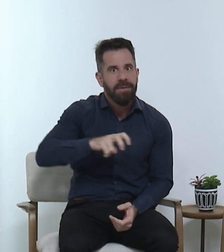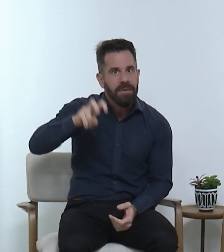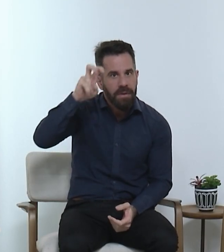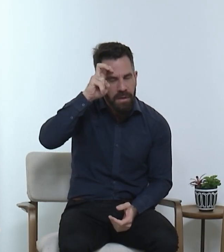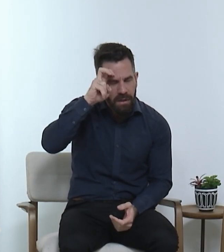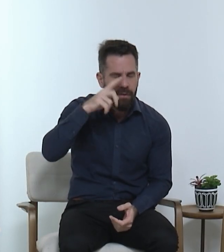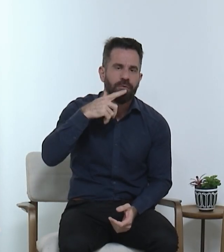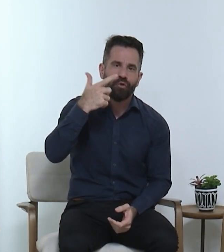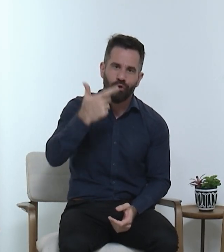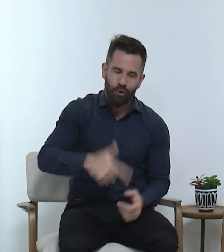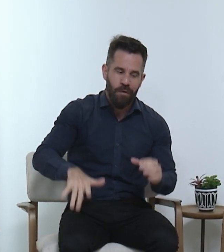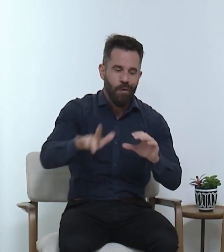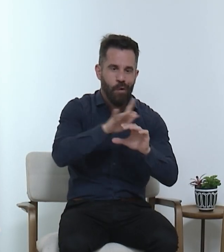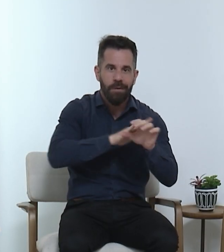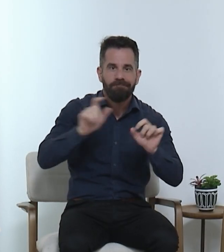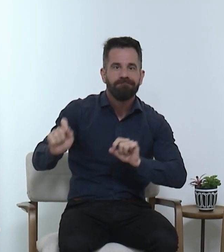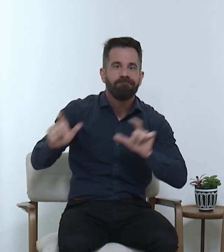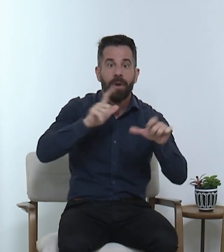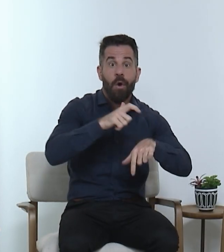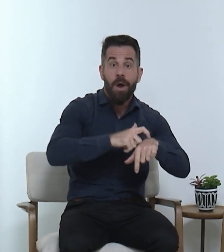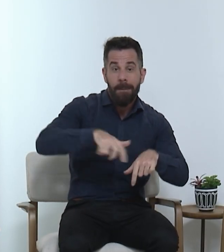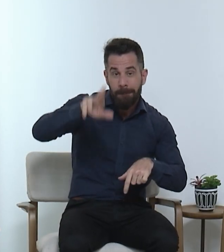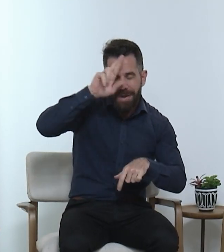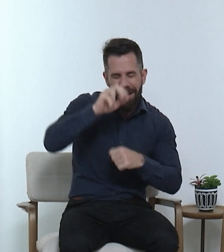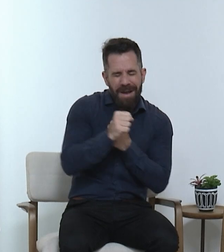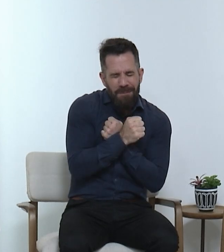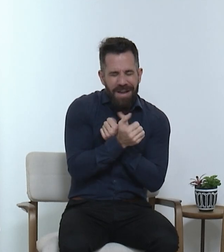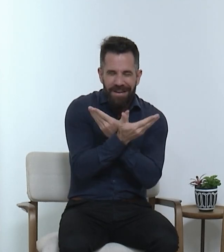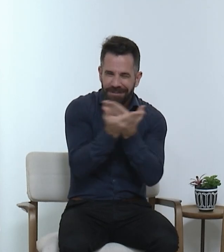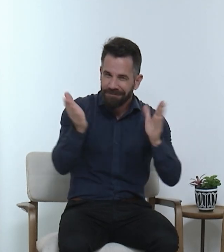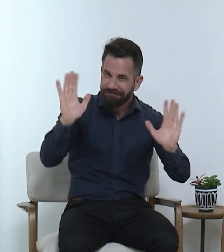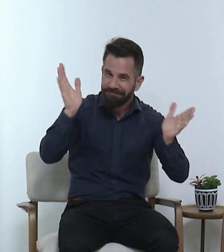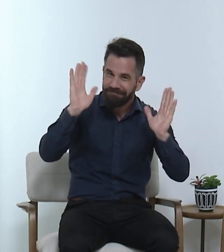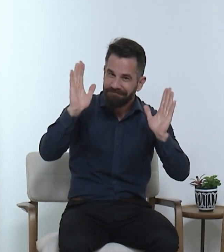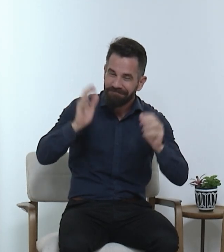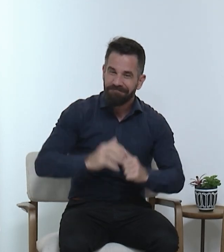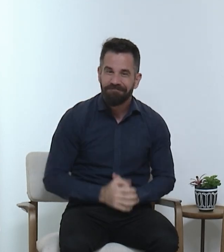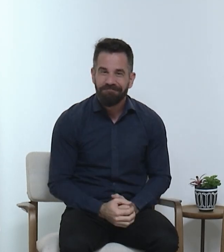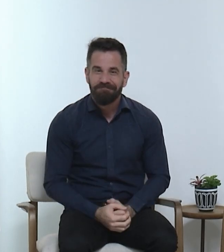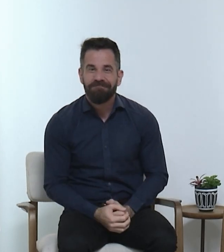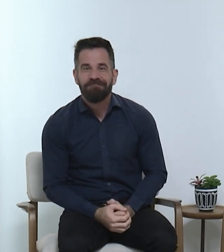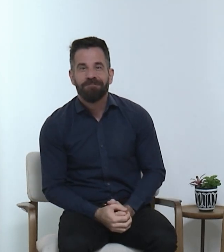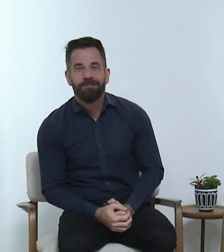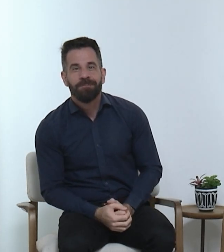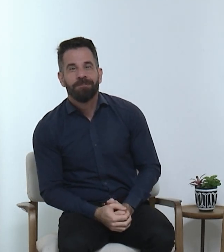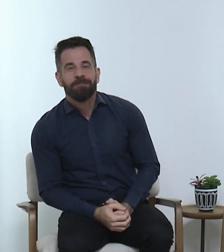quinta-feira, tem mais Conexões ao meio-dia. Forte abraço para você. Até mais. Tchau, tchau.